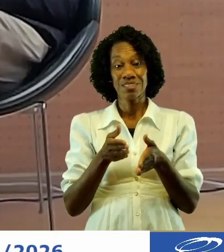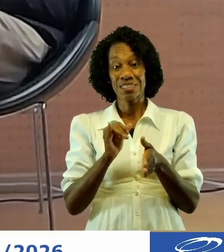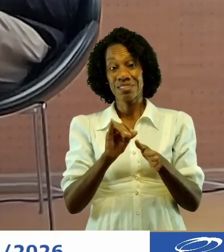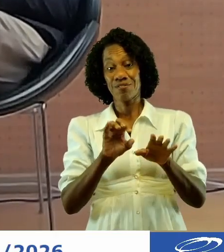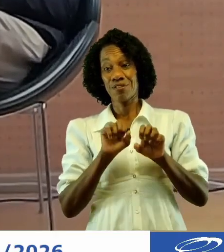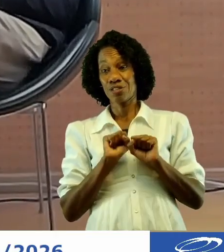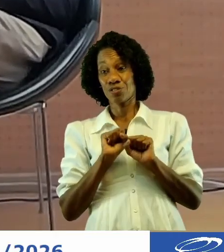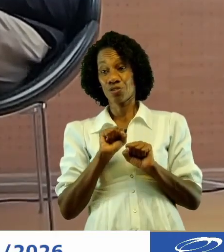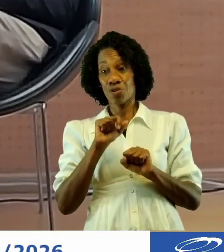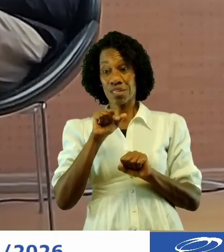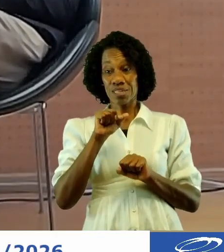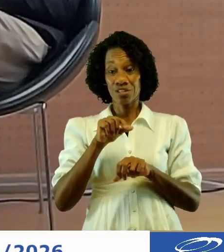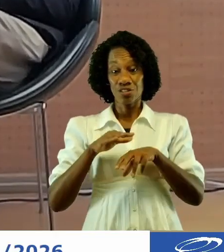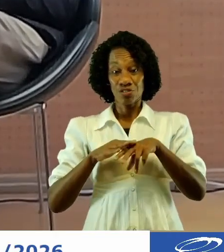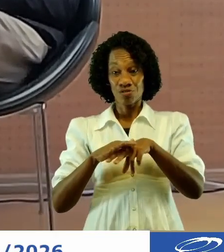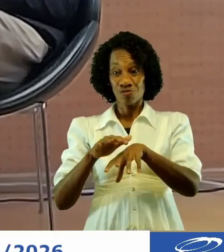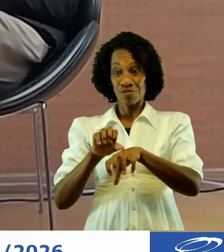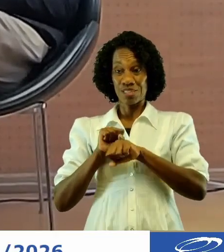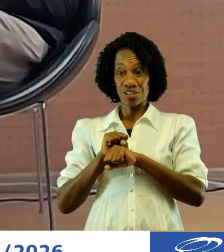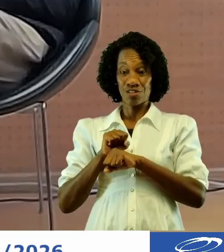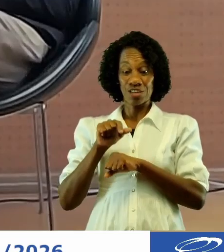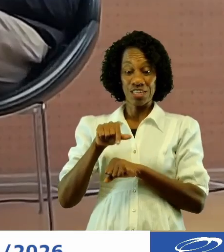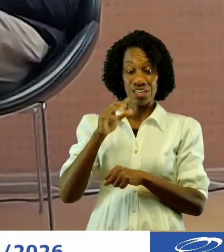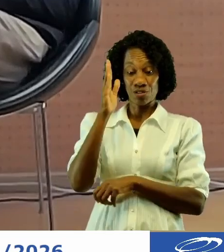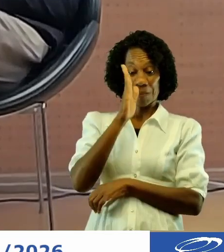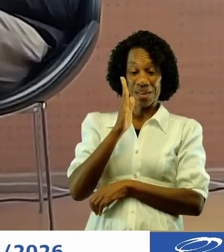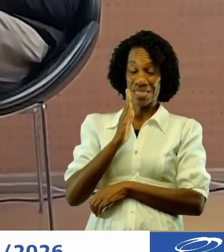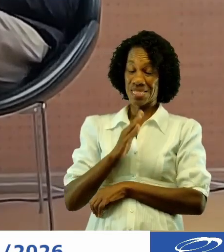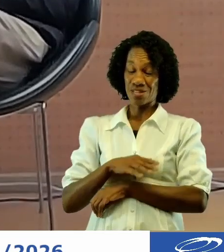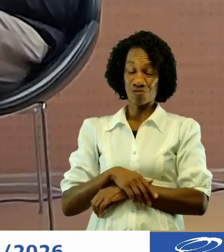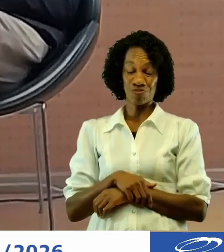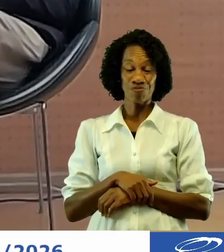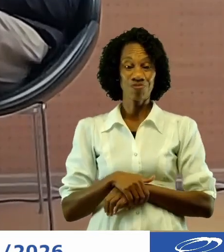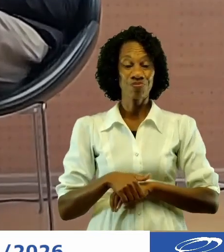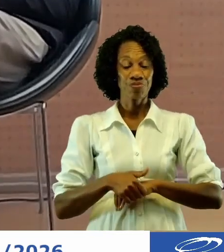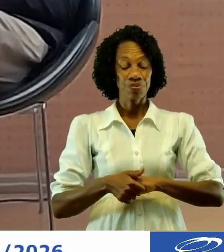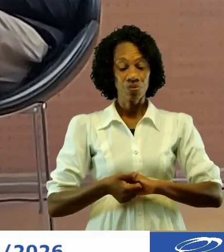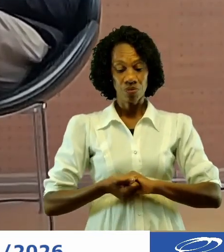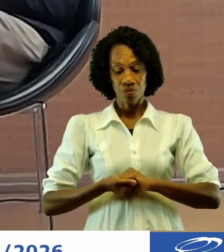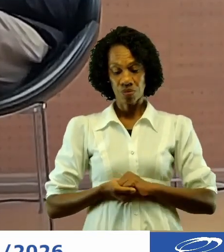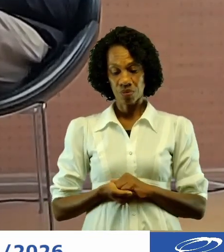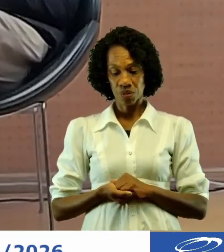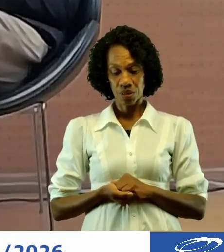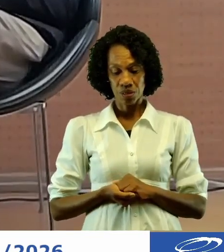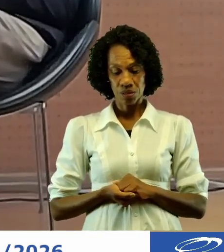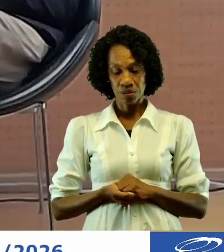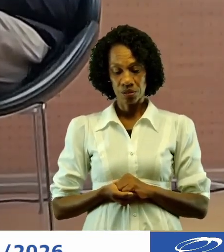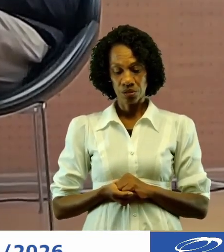So the issue we have is that currently there is no comprehension